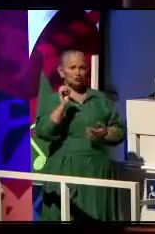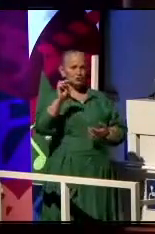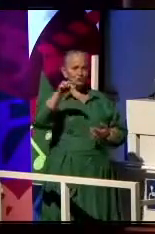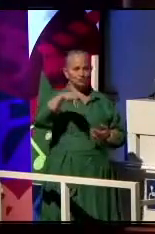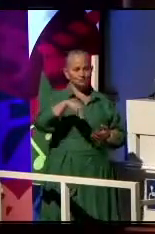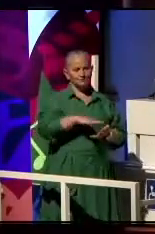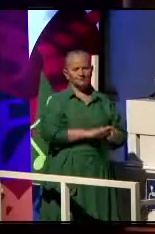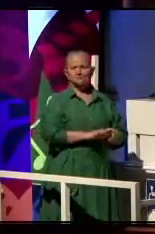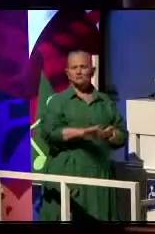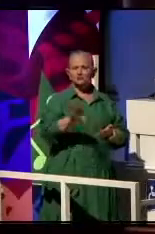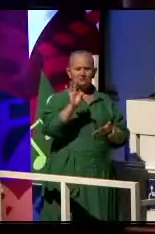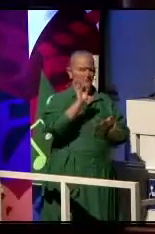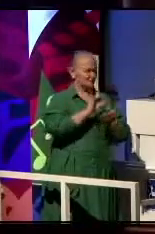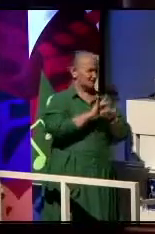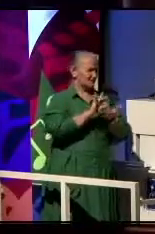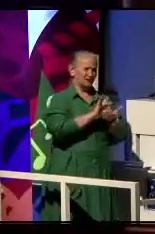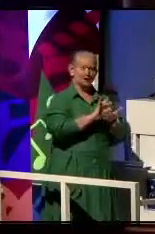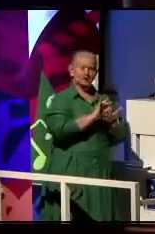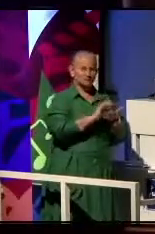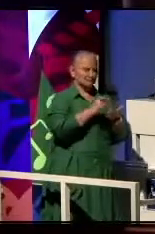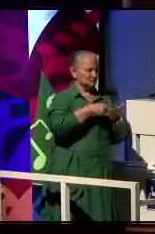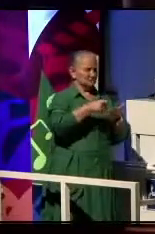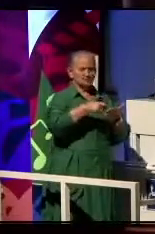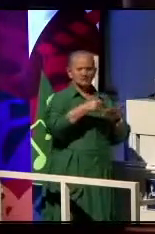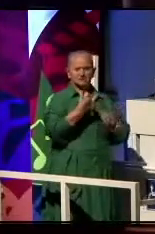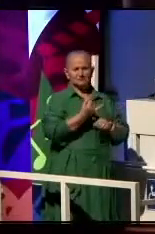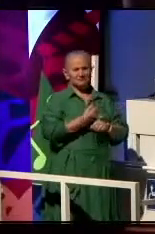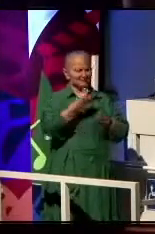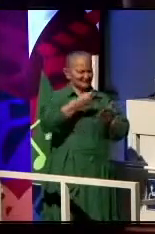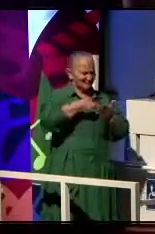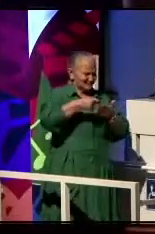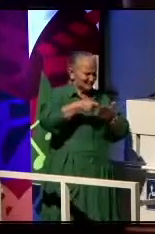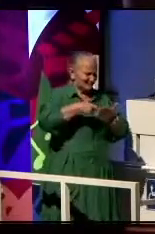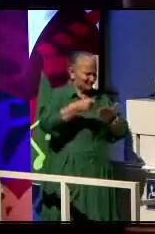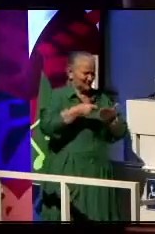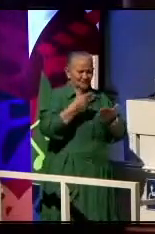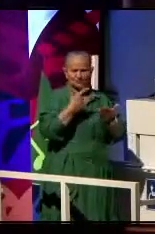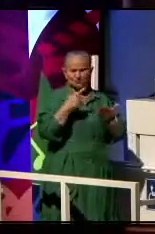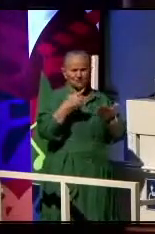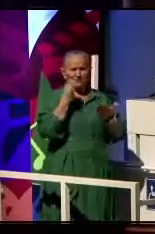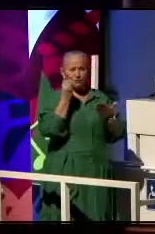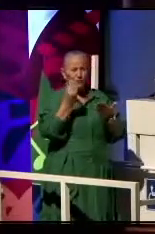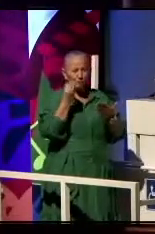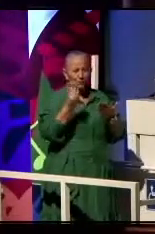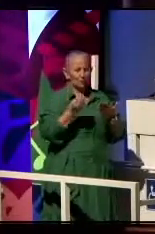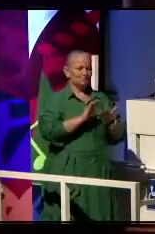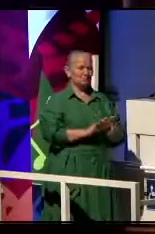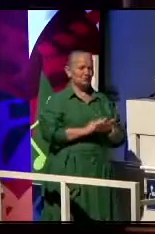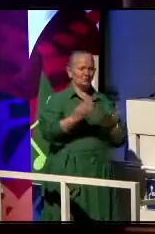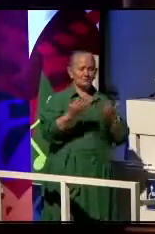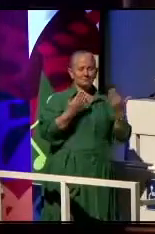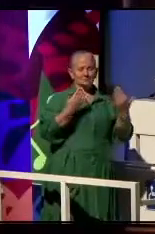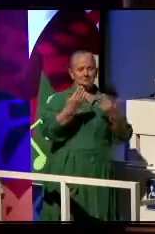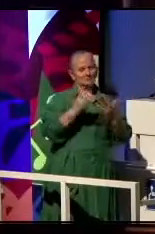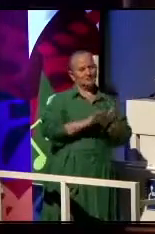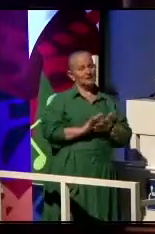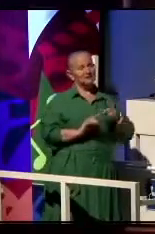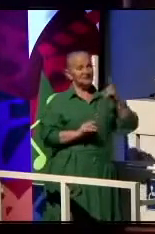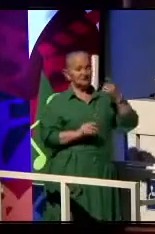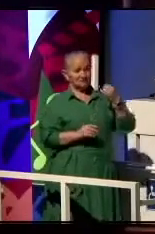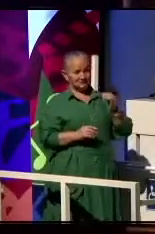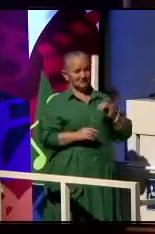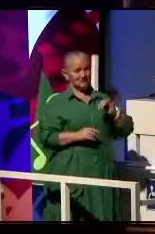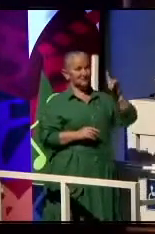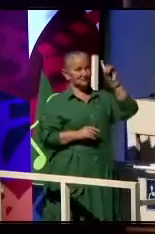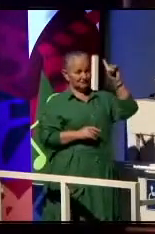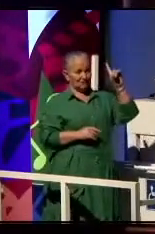é um verdadeiro e fabuloso compositor, um cantor ímpar, como a Elis falou, né? Se Deus cantasse, seria a voz do Milton. E